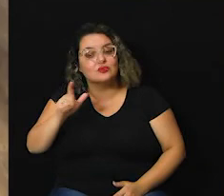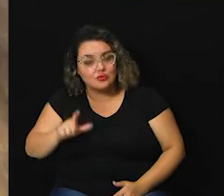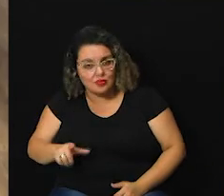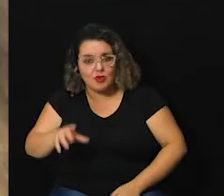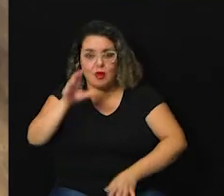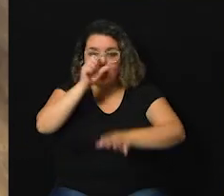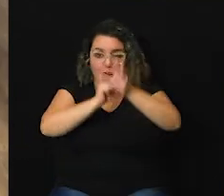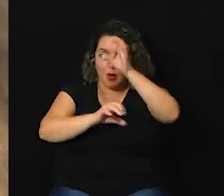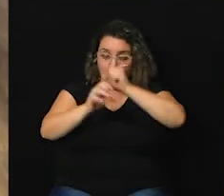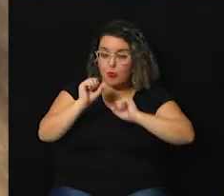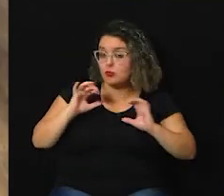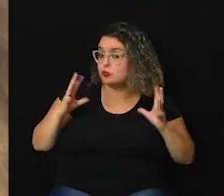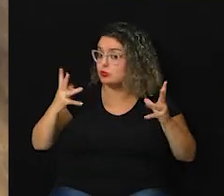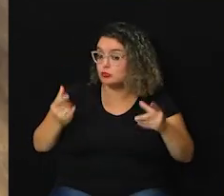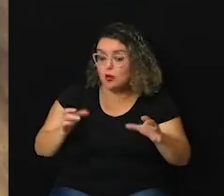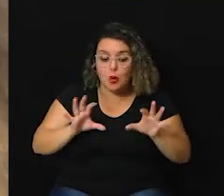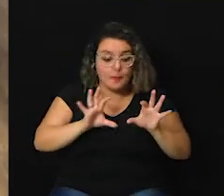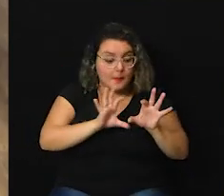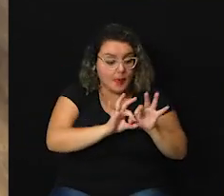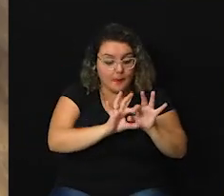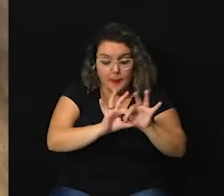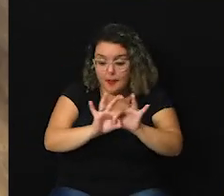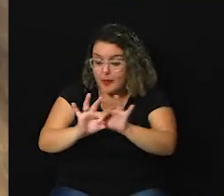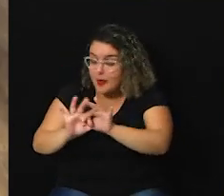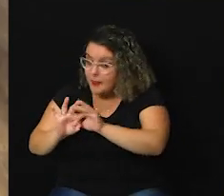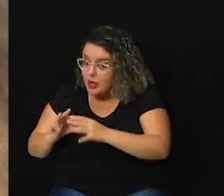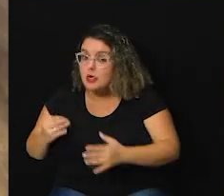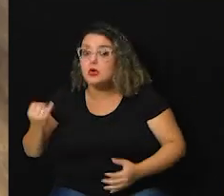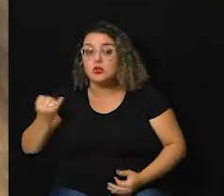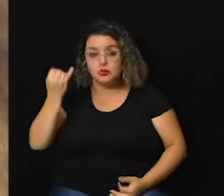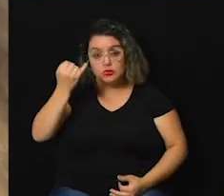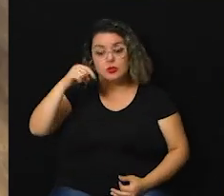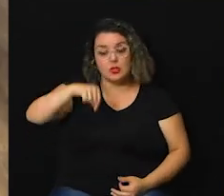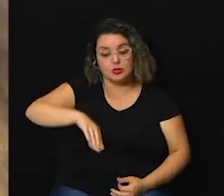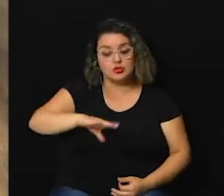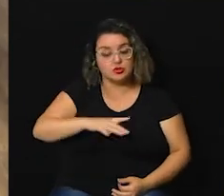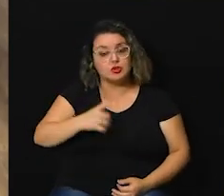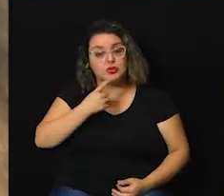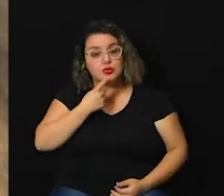azul, aprendemos sobre como tudo está interligado, né, Neiva? Isso é muito importante. A gente